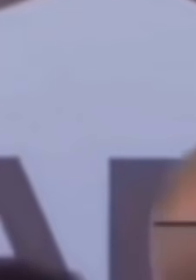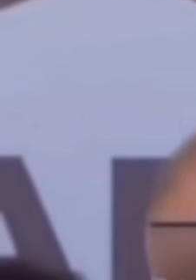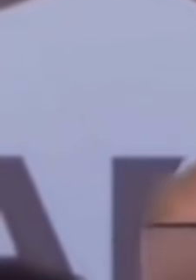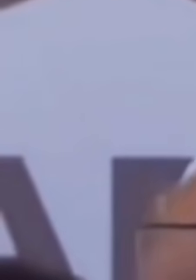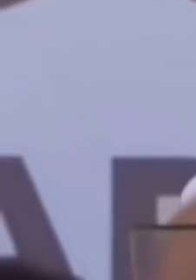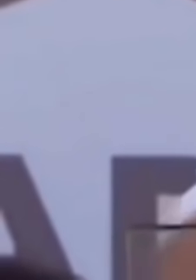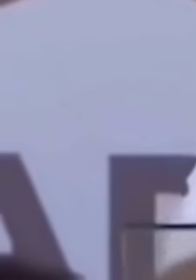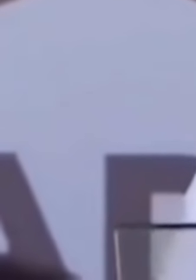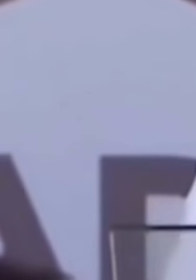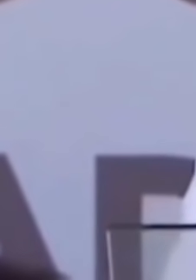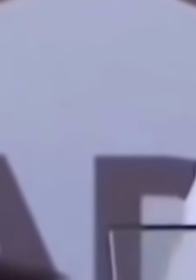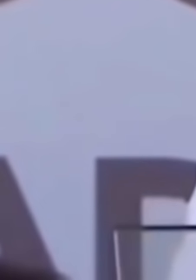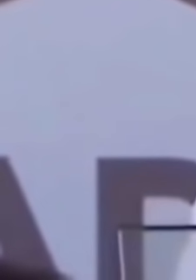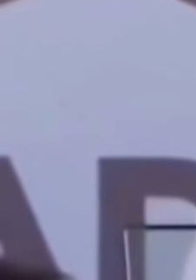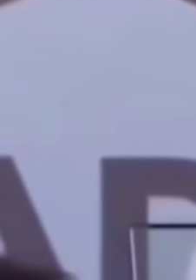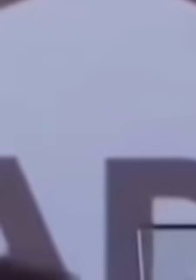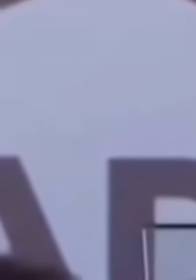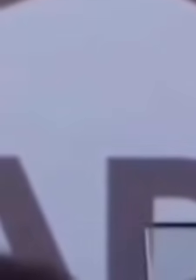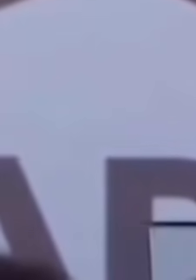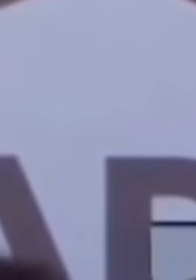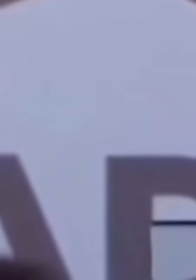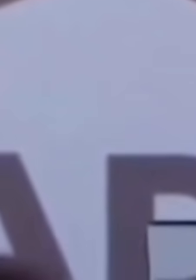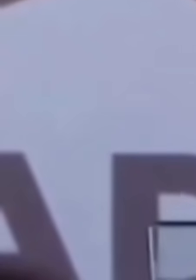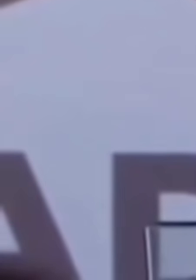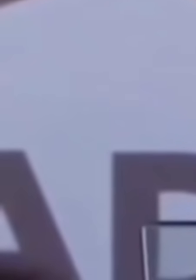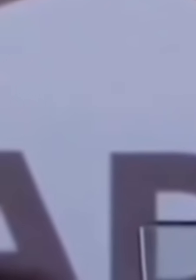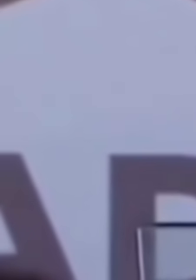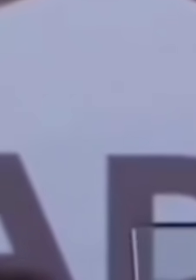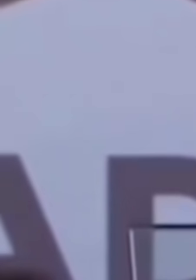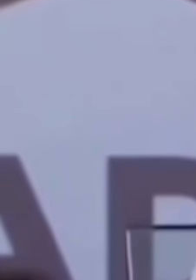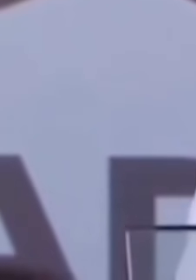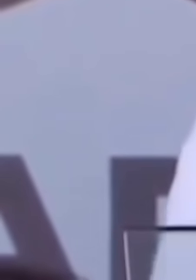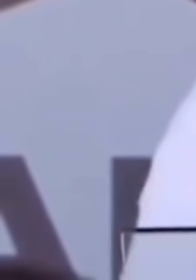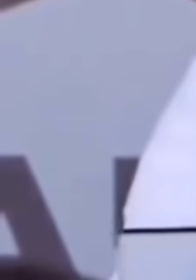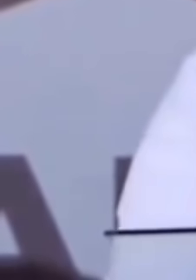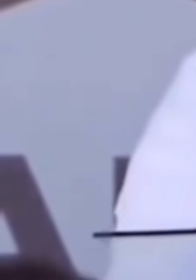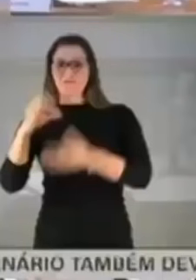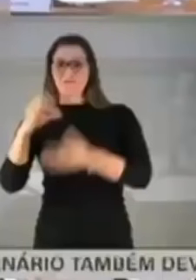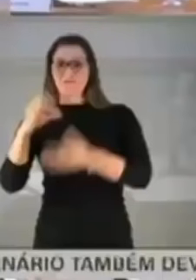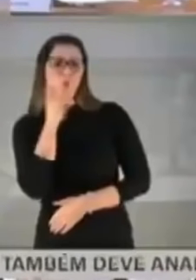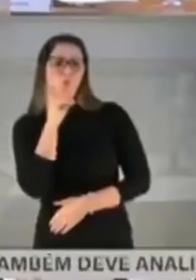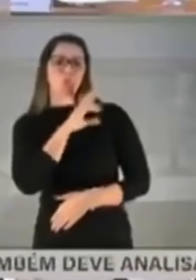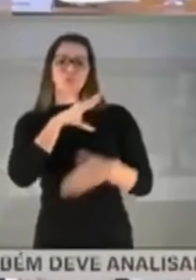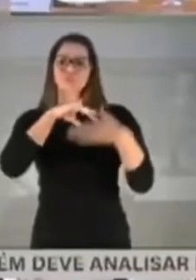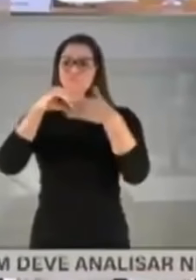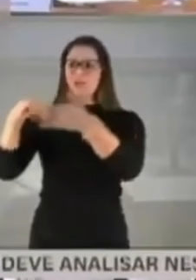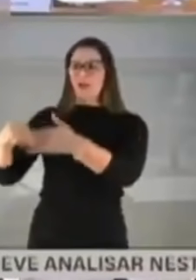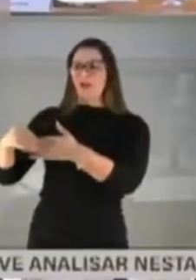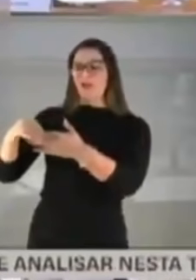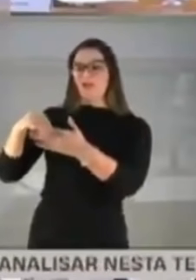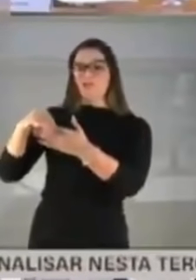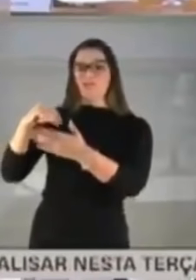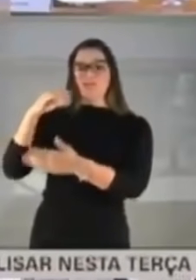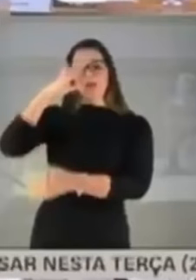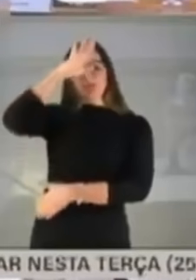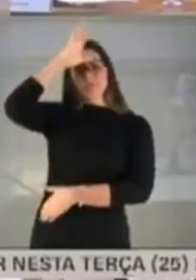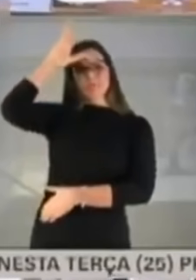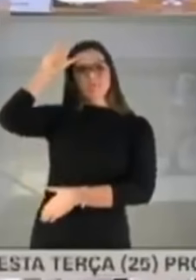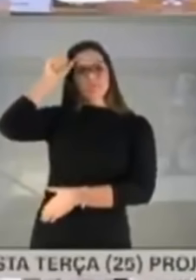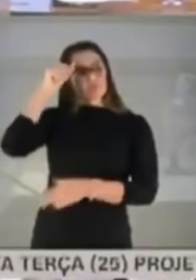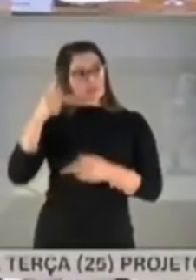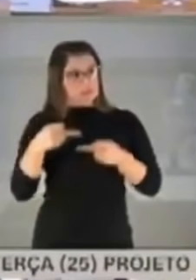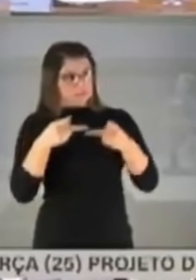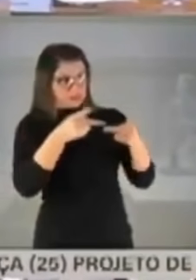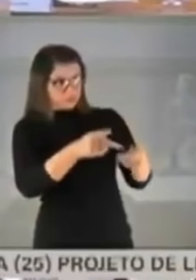nordestino. Nós temos que buscar uma solução para os nossos problemas. E ela apareceu. Vossa Senhoria visitou as unidades básicas